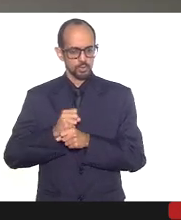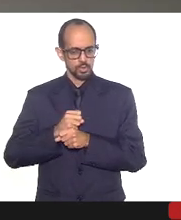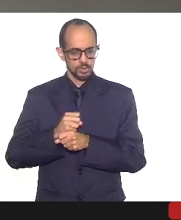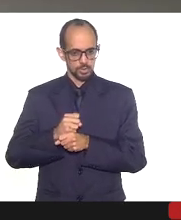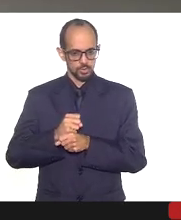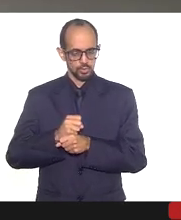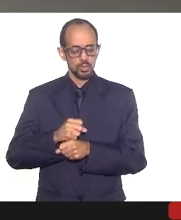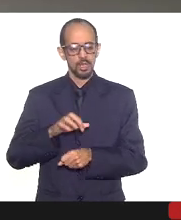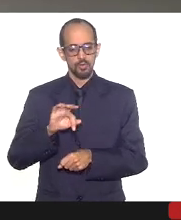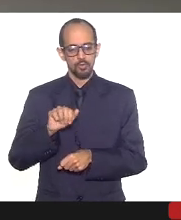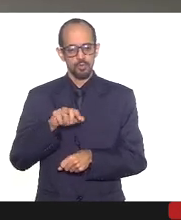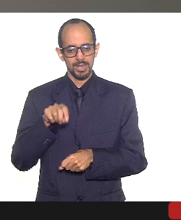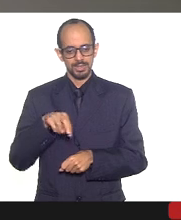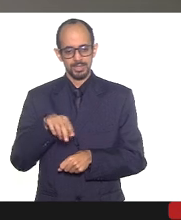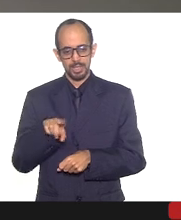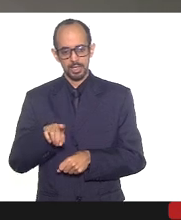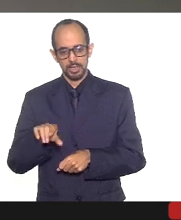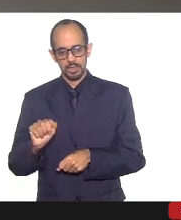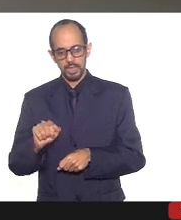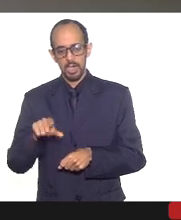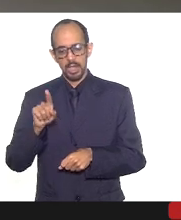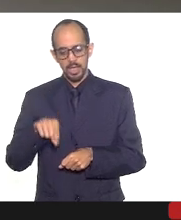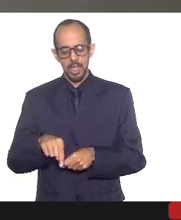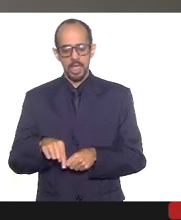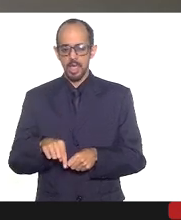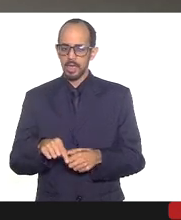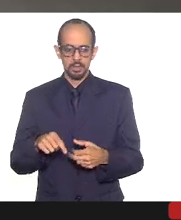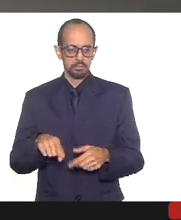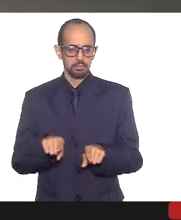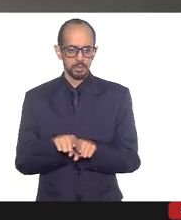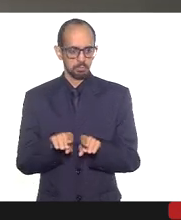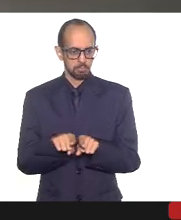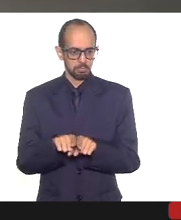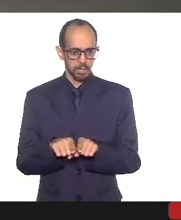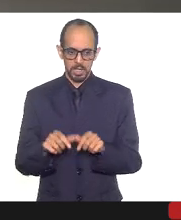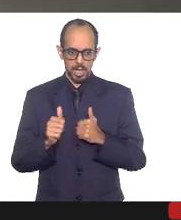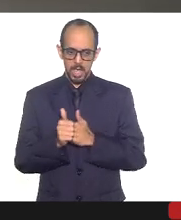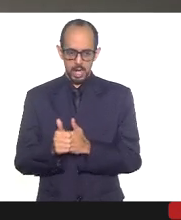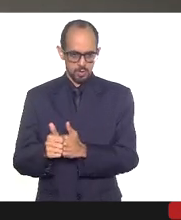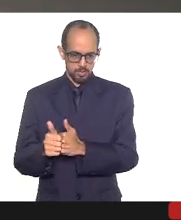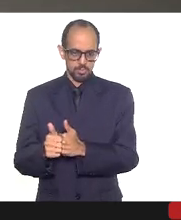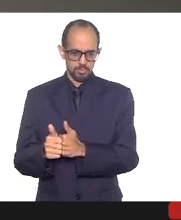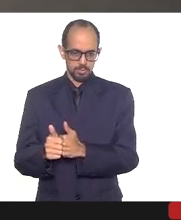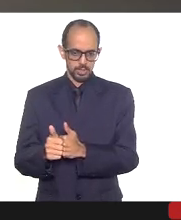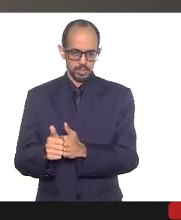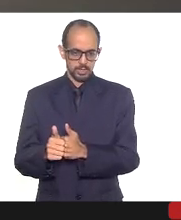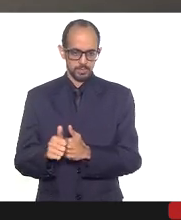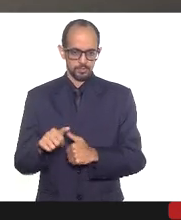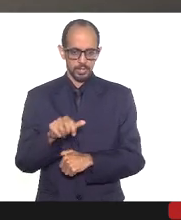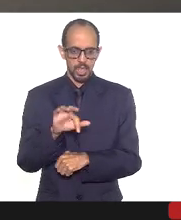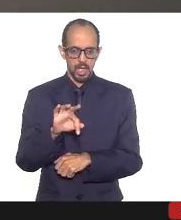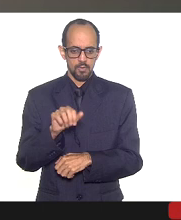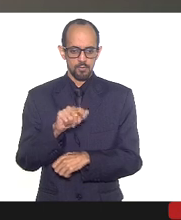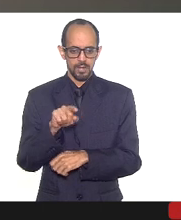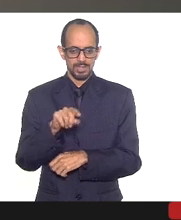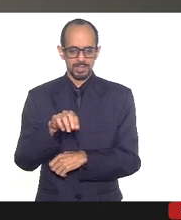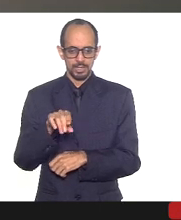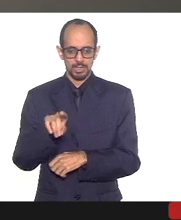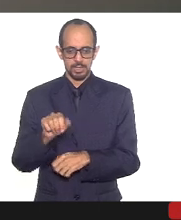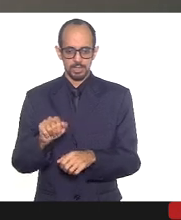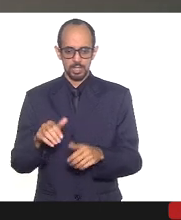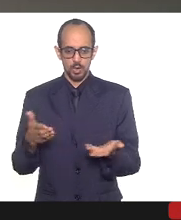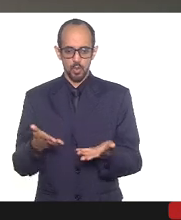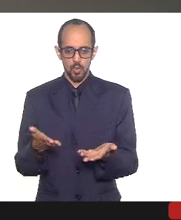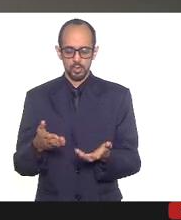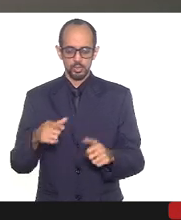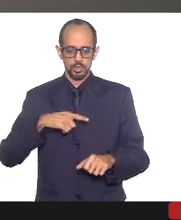solidária nessa articulação de cumprir os índices. Em relação à educação, a Fazenda tem a situação mais confortável possível, porque